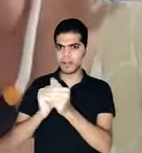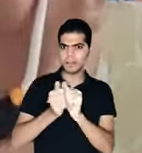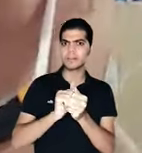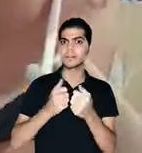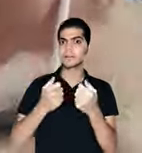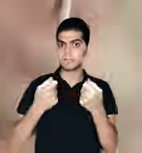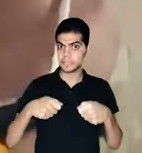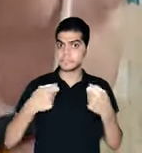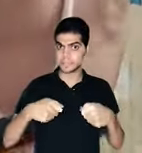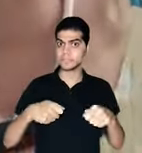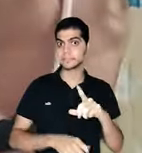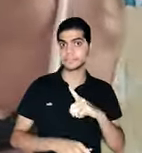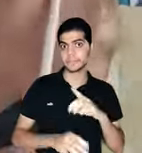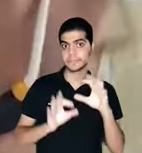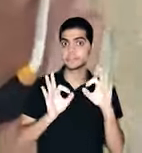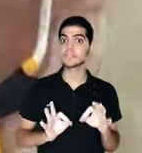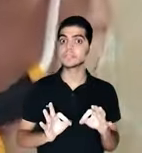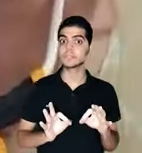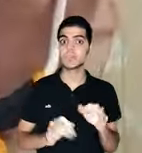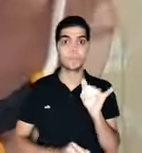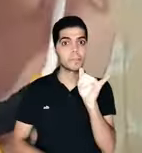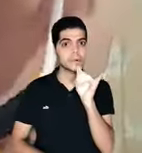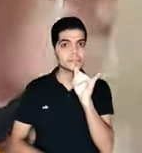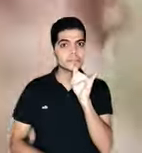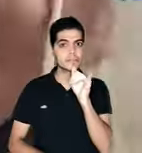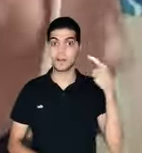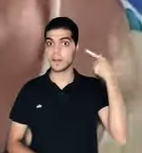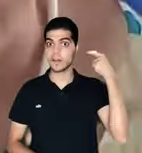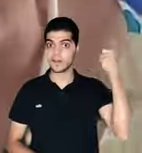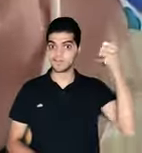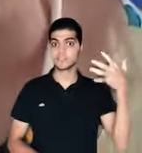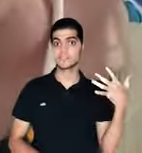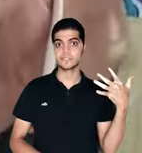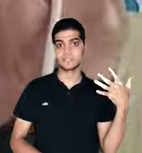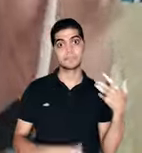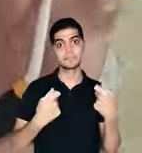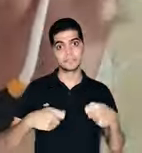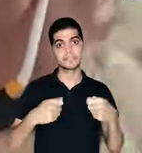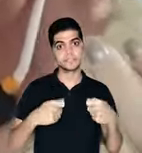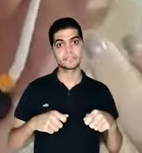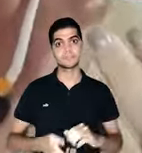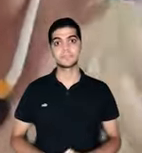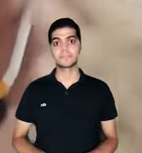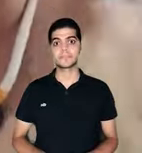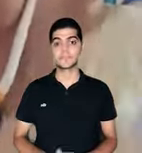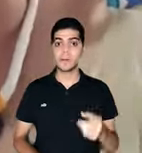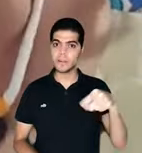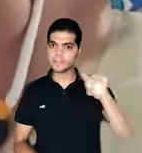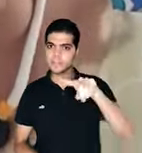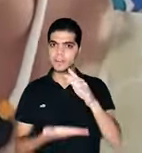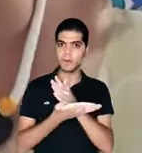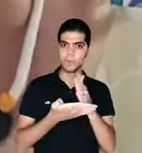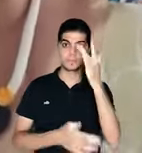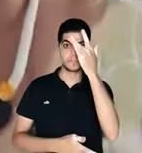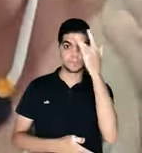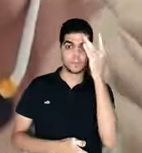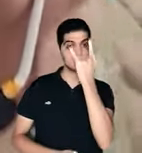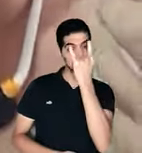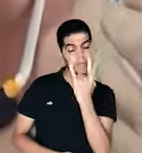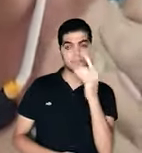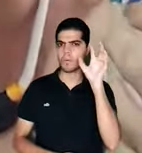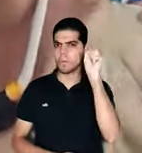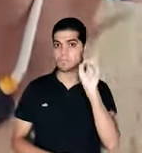precisam funcionar bem por exemplo áudio-descrição né então para quem tá só me ouvindo